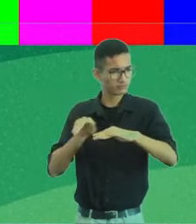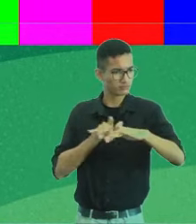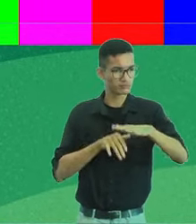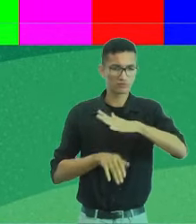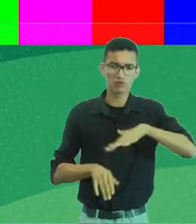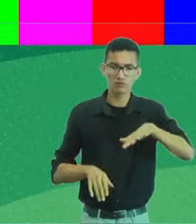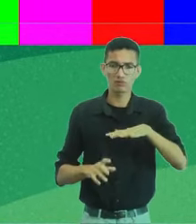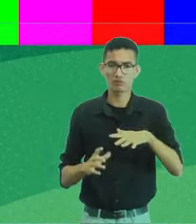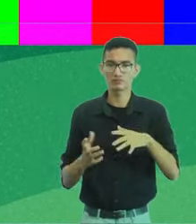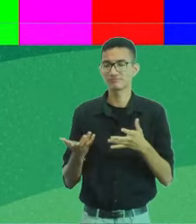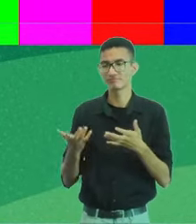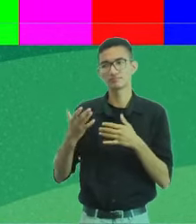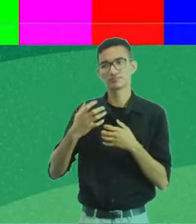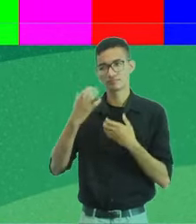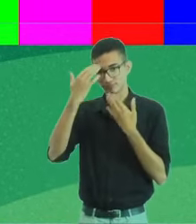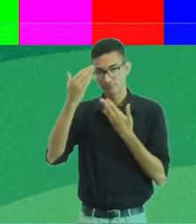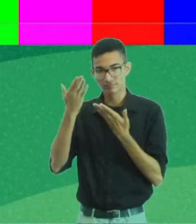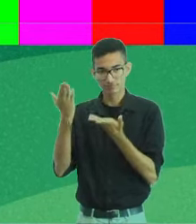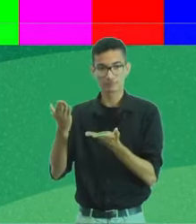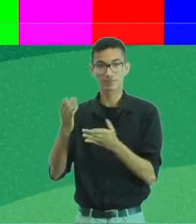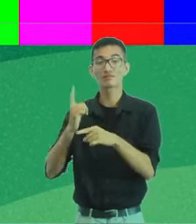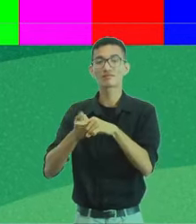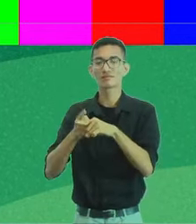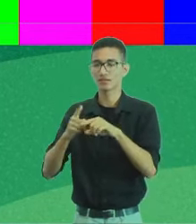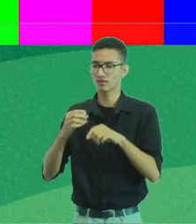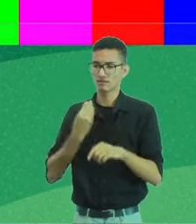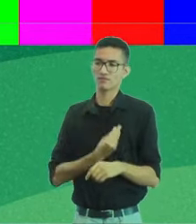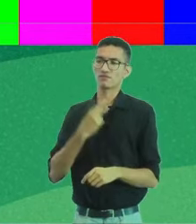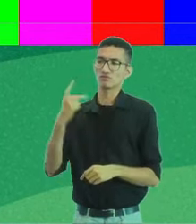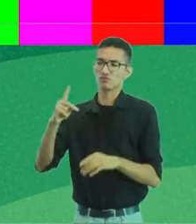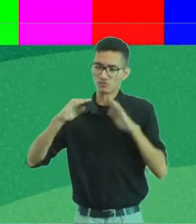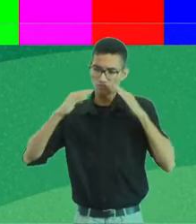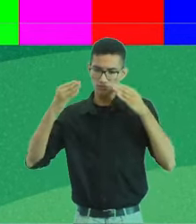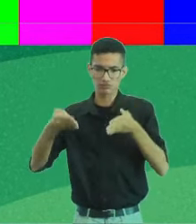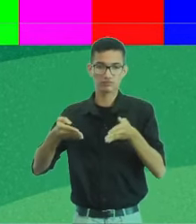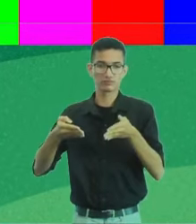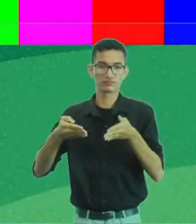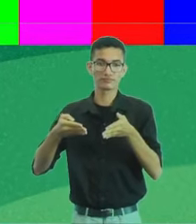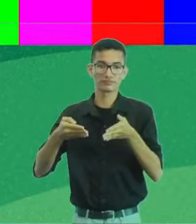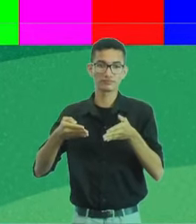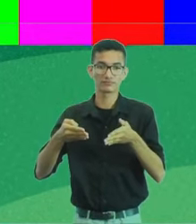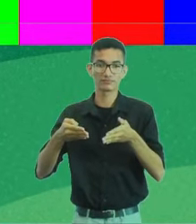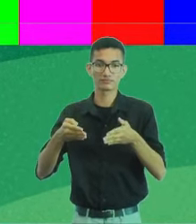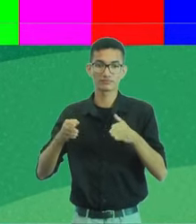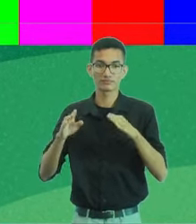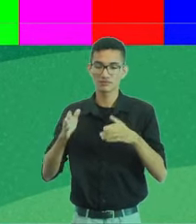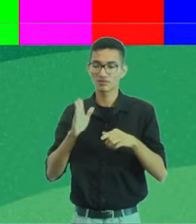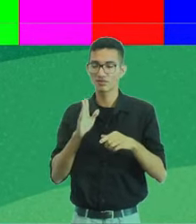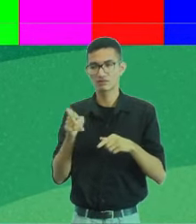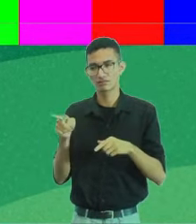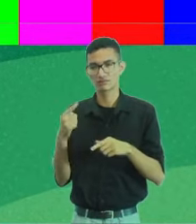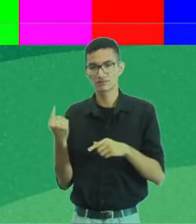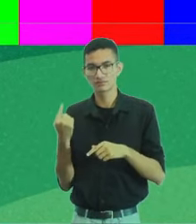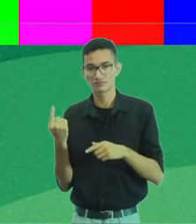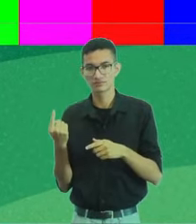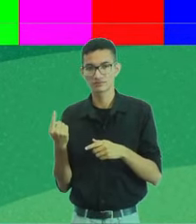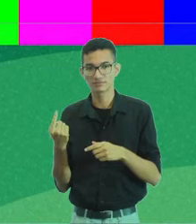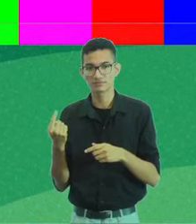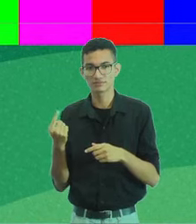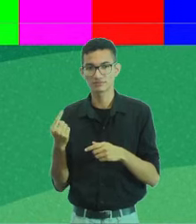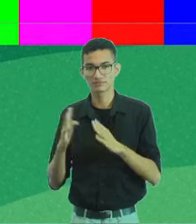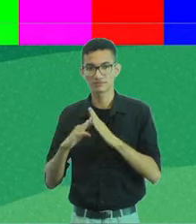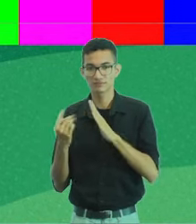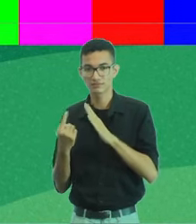comunidade mas especialmente você por dedicar sua vida lembrar que você não tá sozinha que